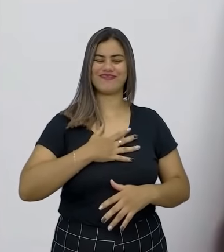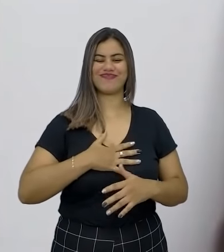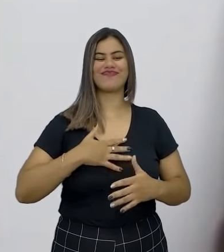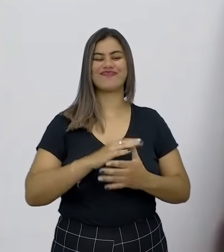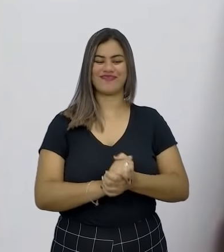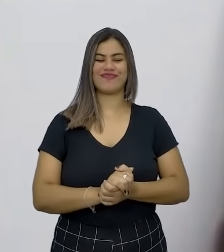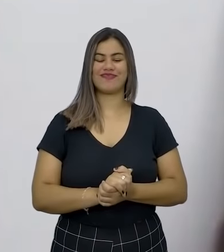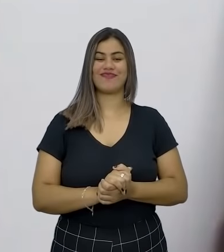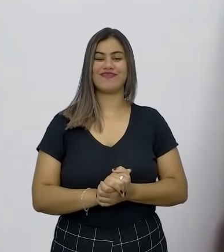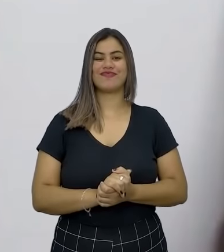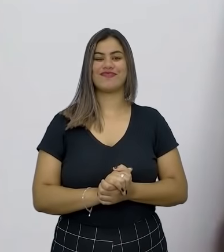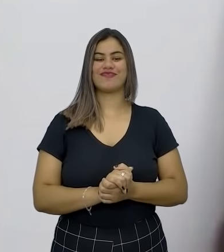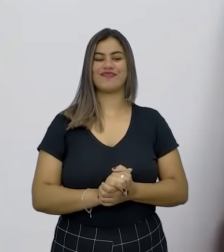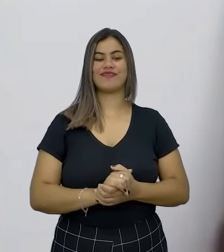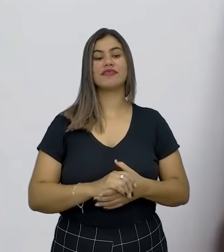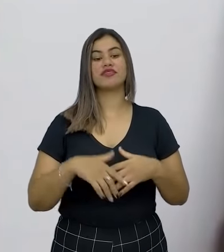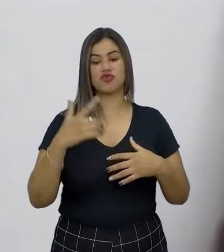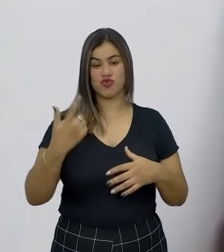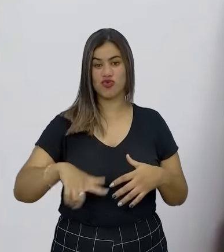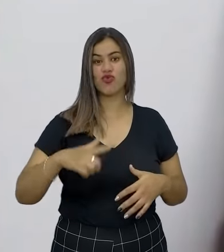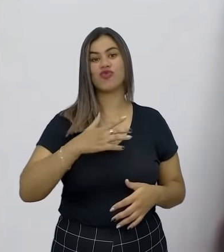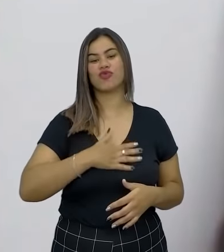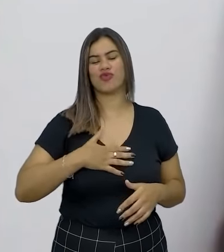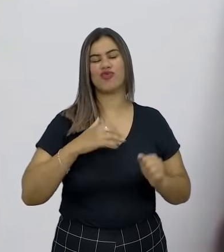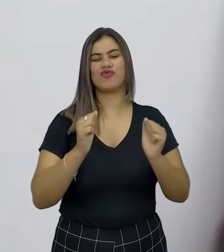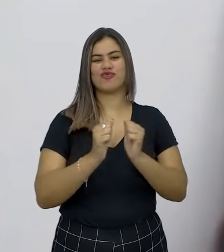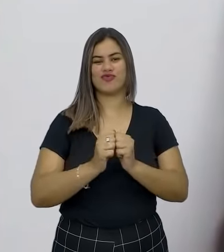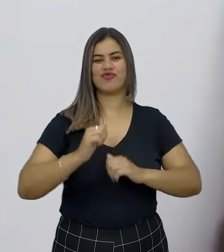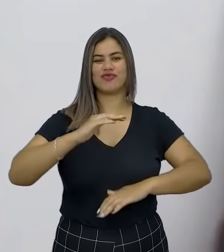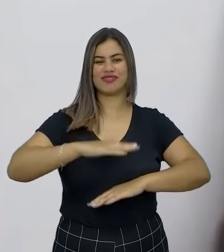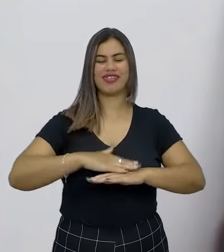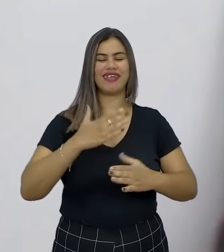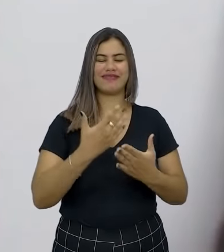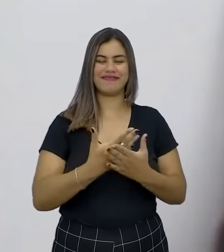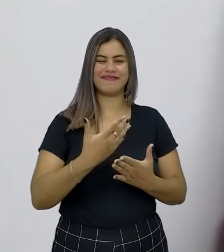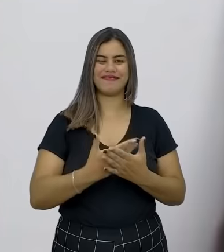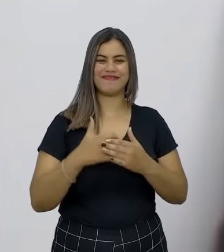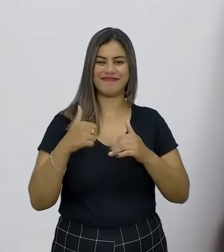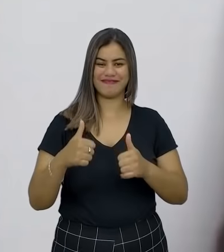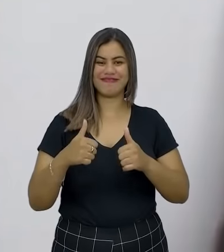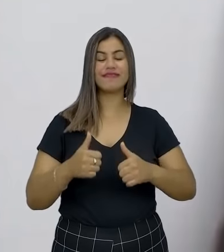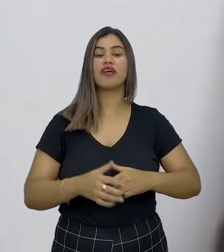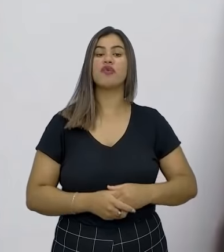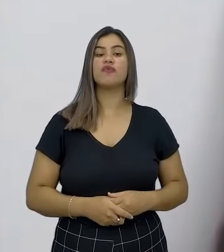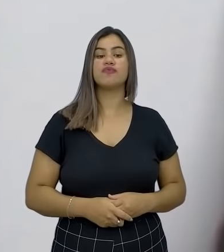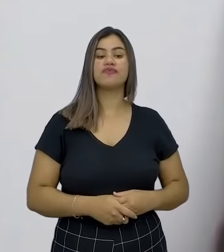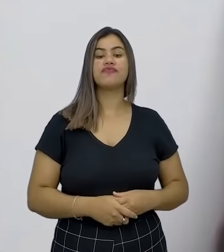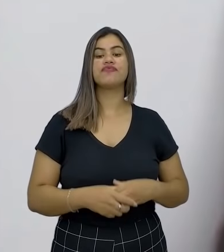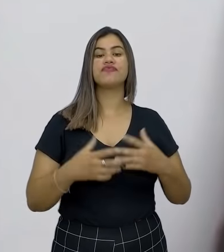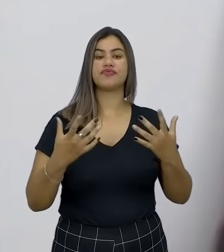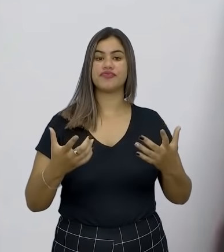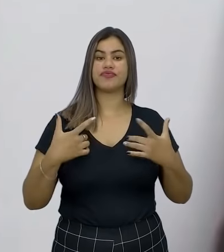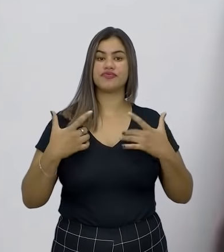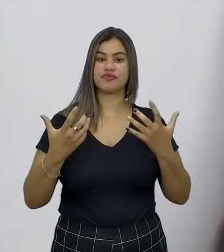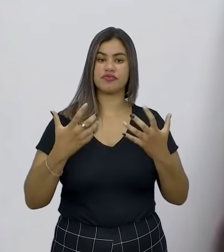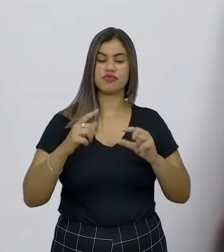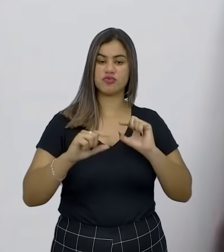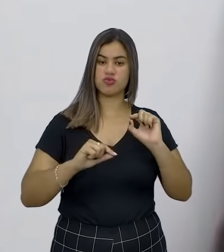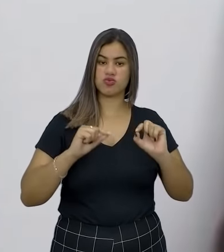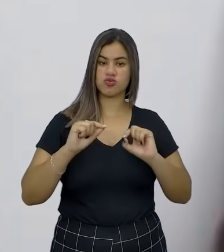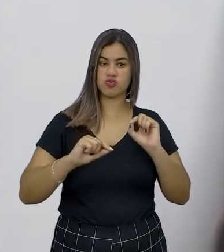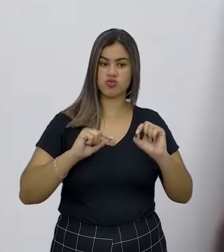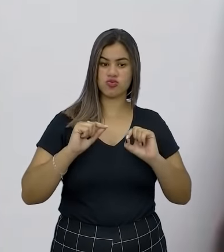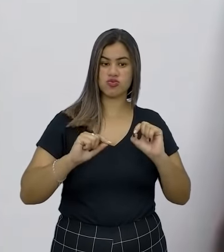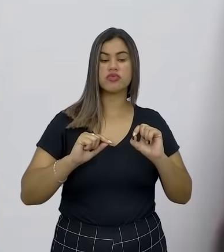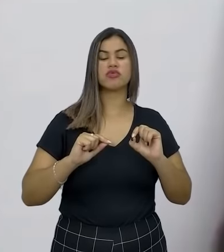e é um prazer estar aqui com vocês para mais essa tarde de estudos, tá bom? Então, eu gostaria só de contextualizar